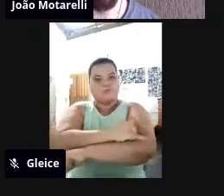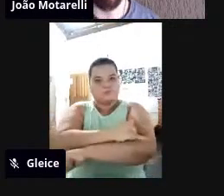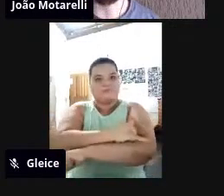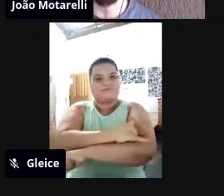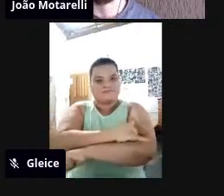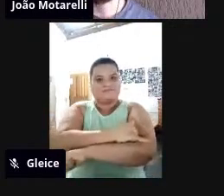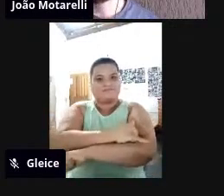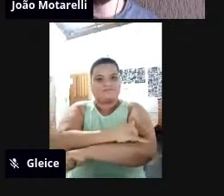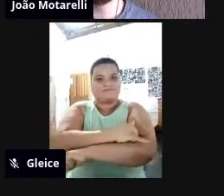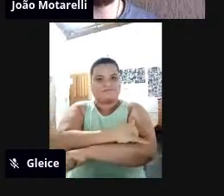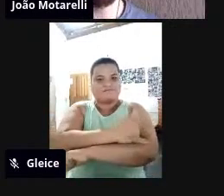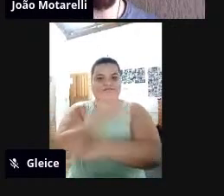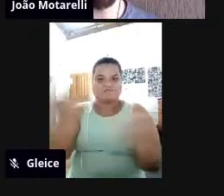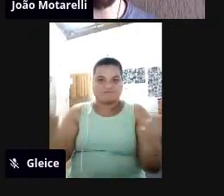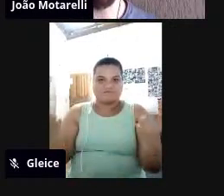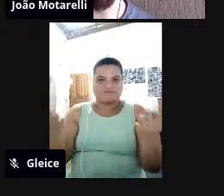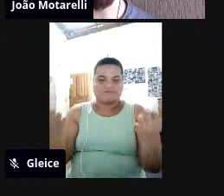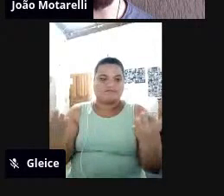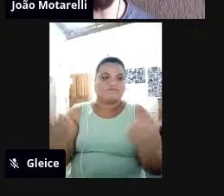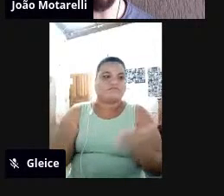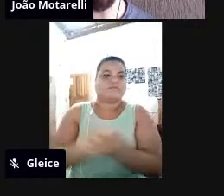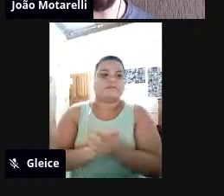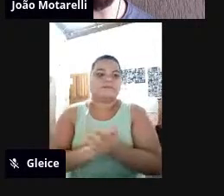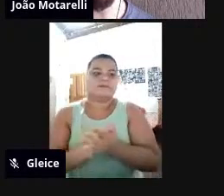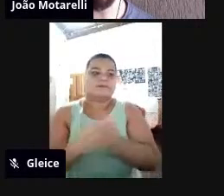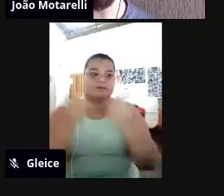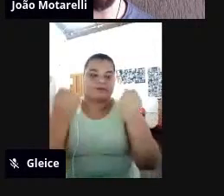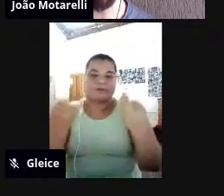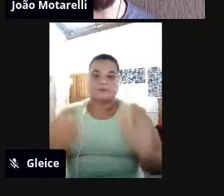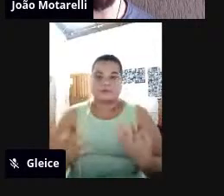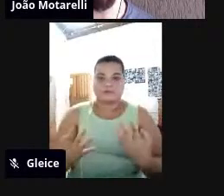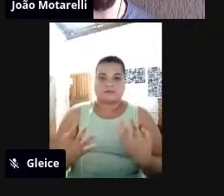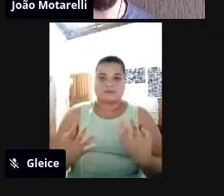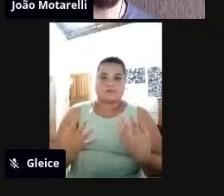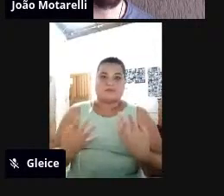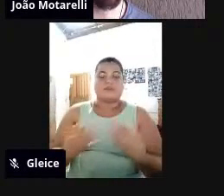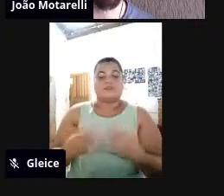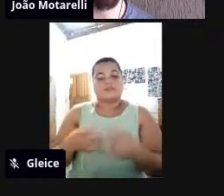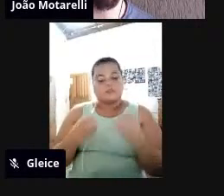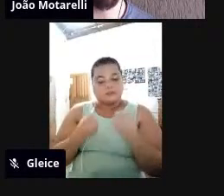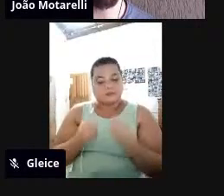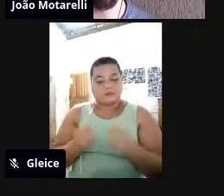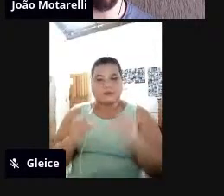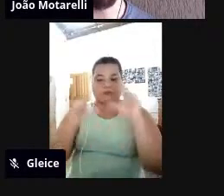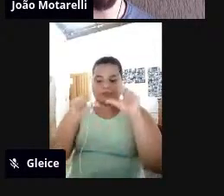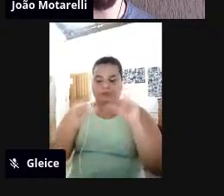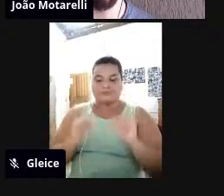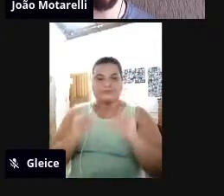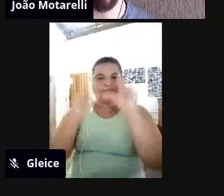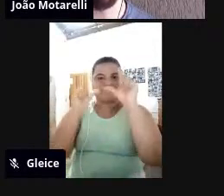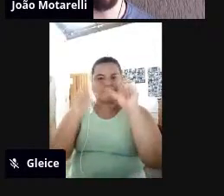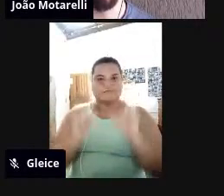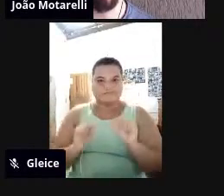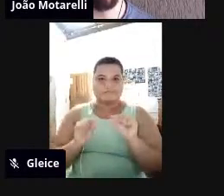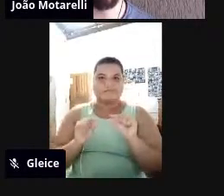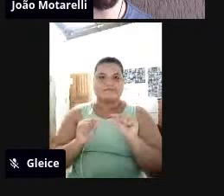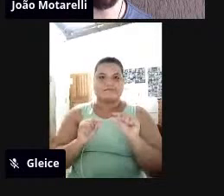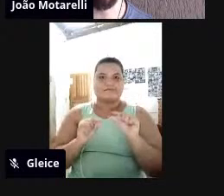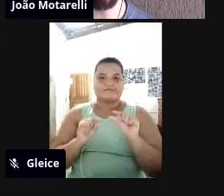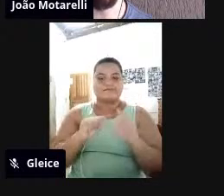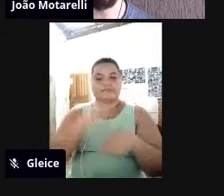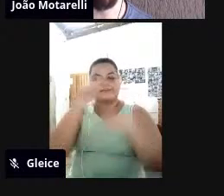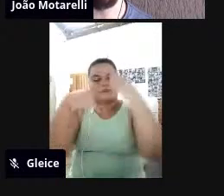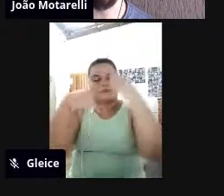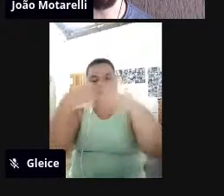pós-atleta, na meia-idade. Então ele fala, ciclos repetidos de perda e reganho de peso podem refletir para aumento subsequente de peso e predispor à obesidade.